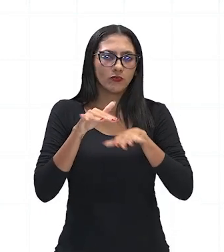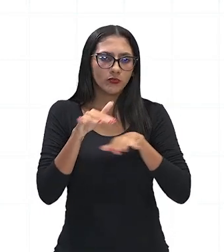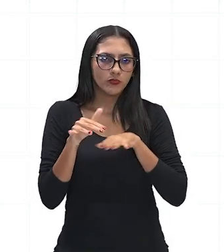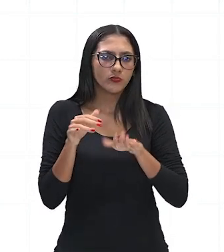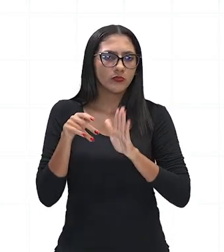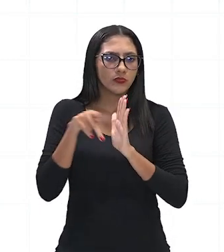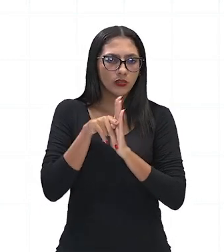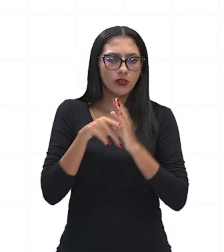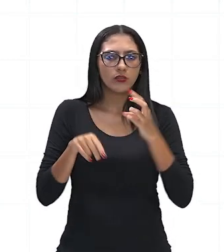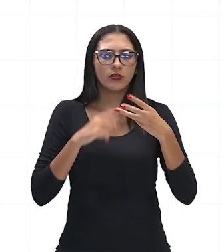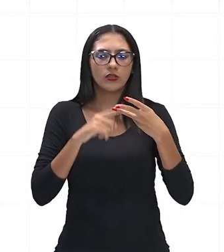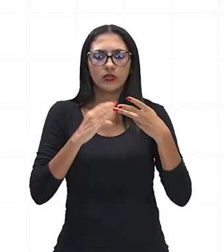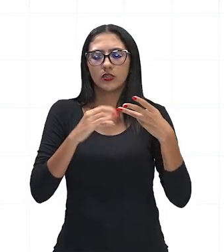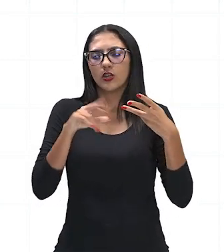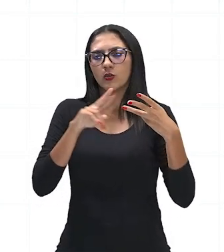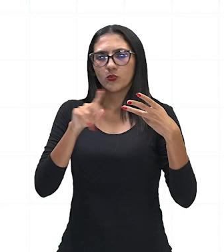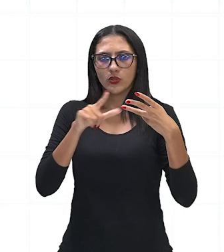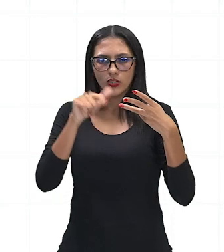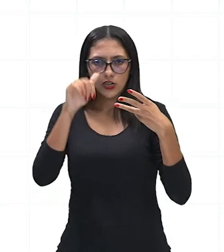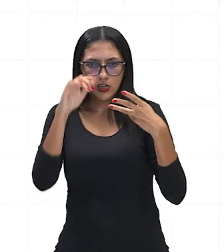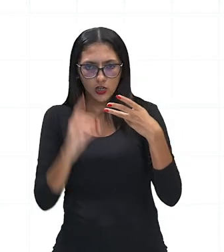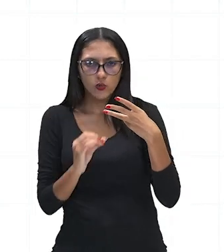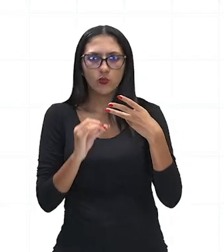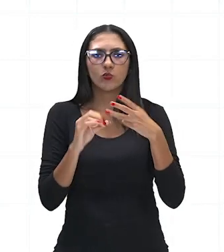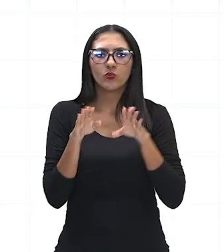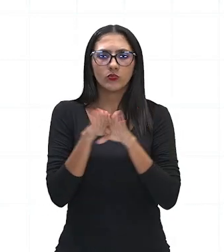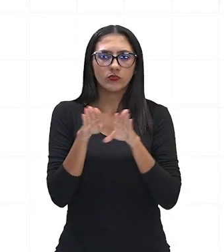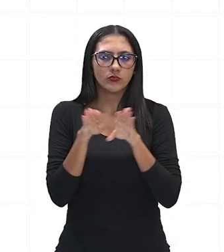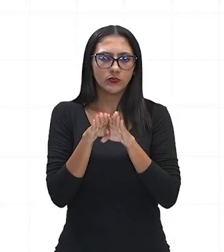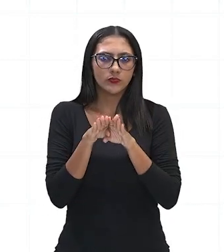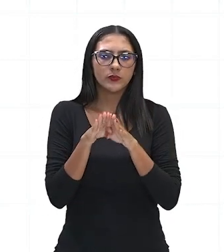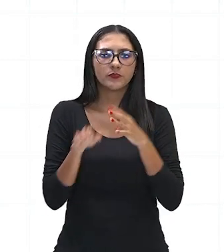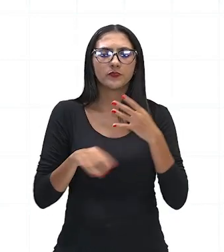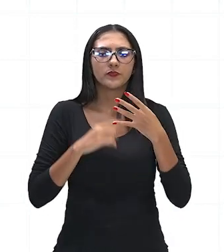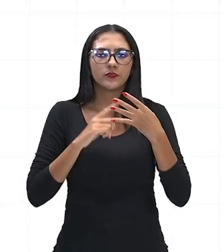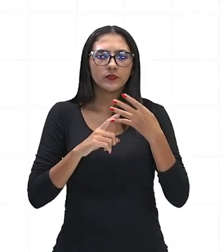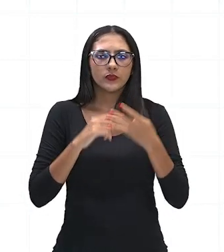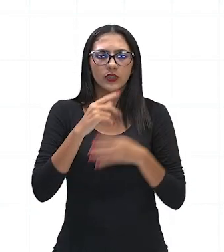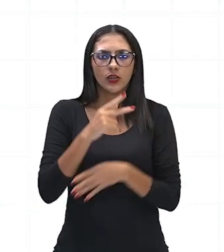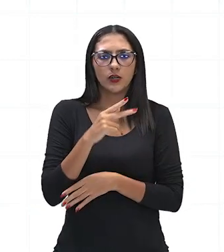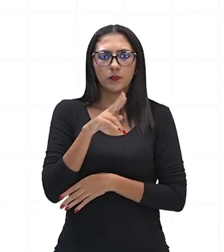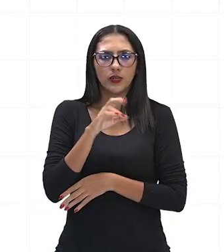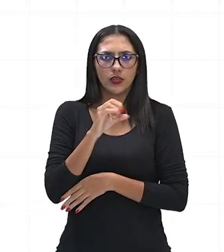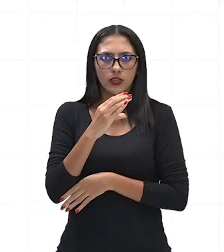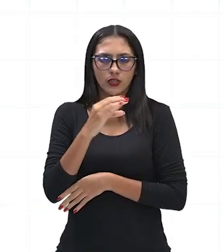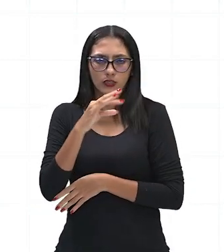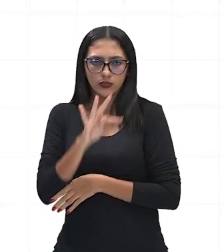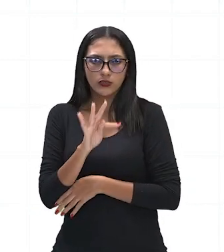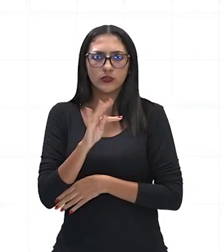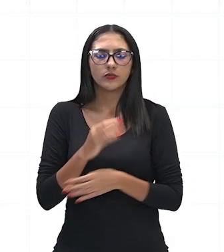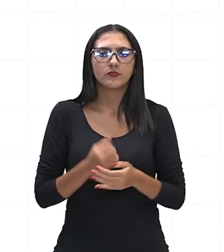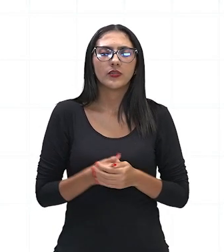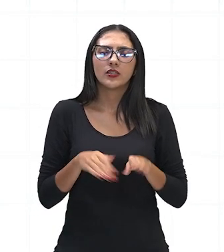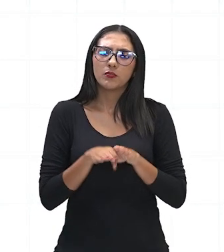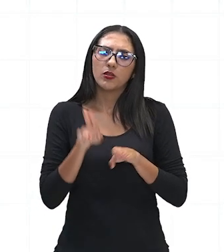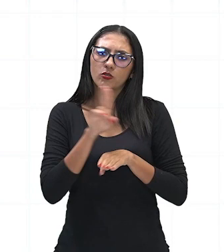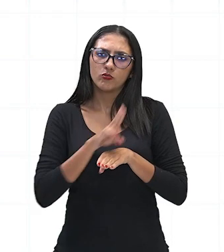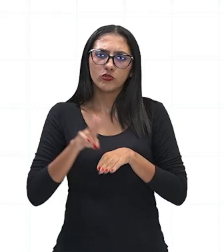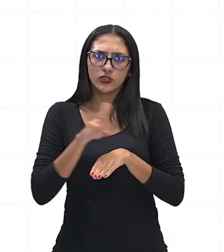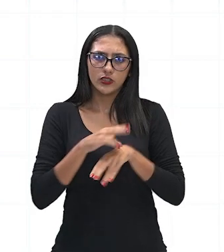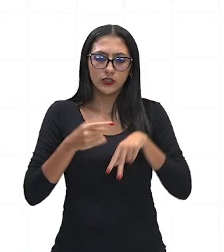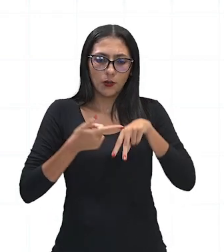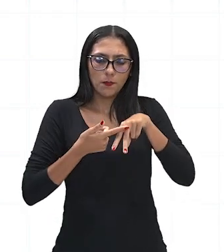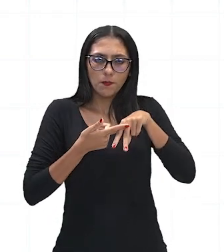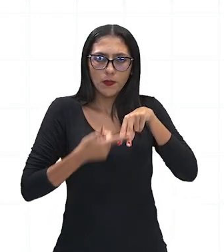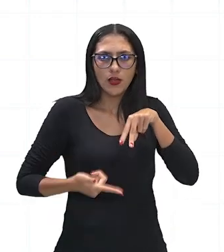a parte superior do atleta. As cotoveladas também, os chutes, as joelhadas e as